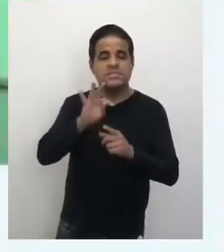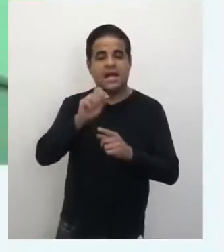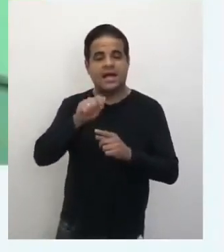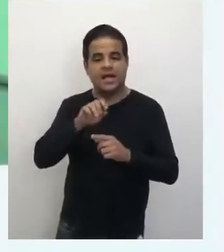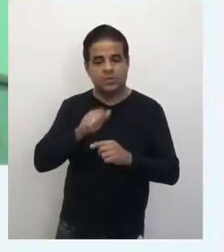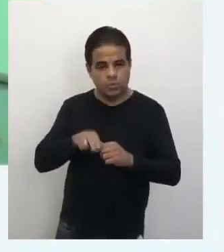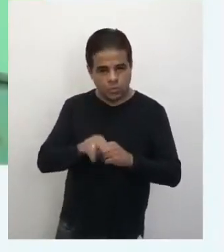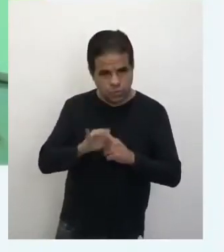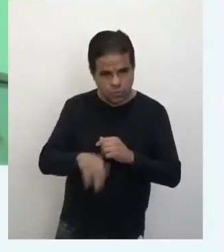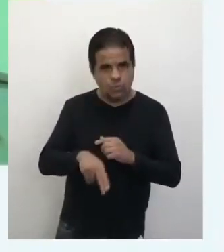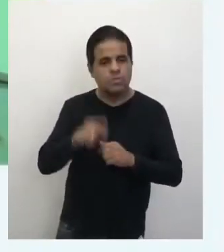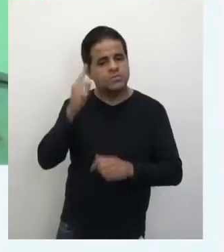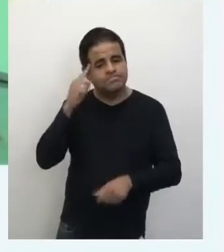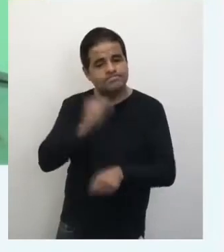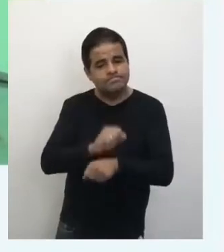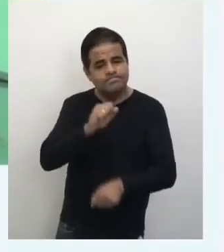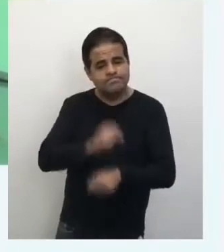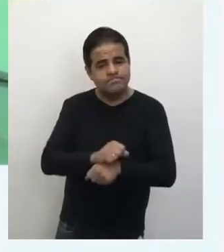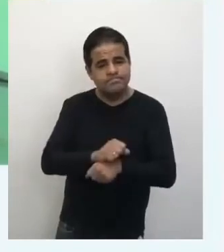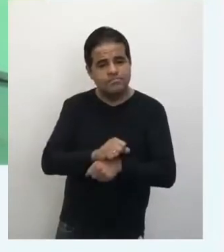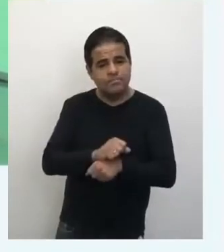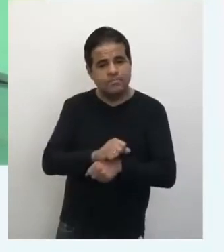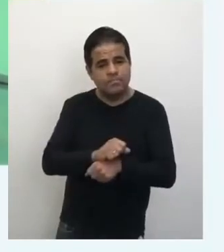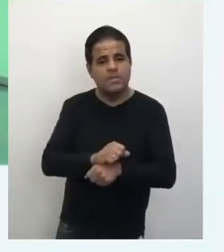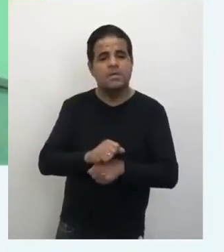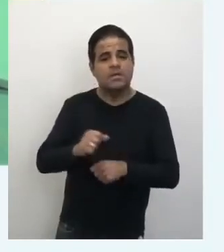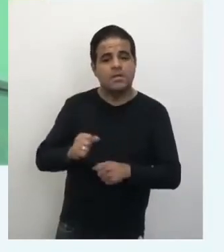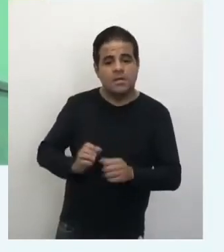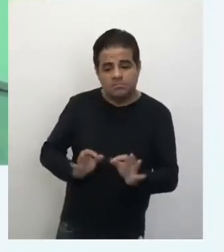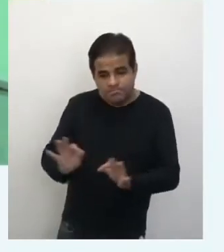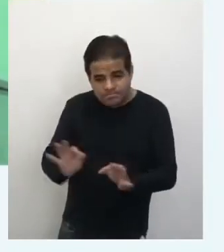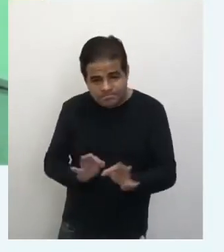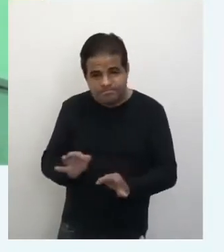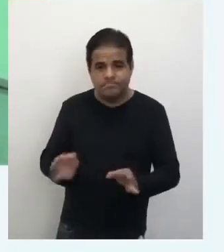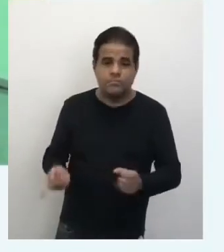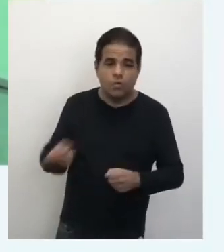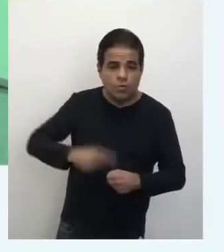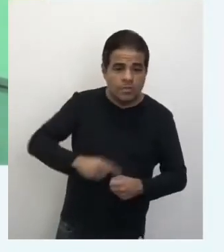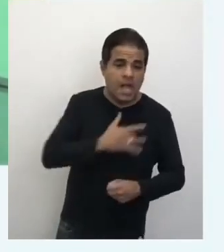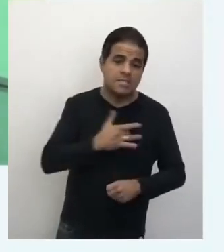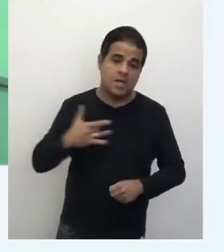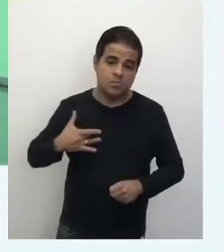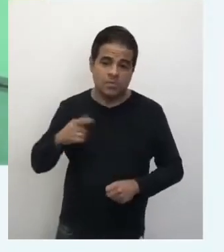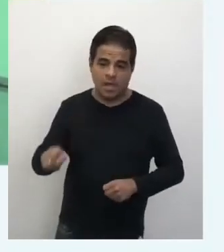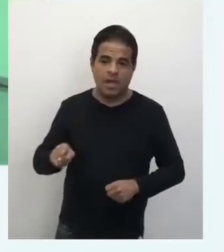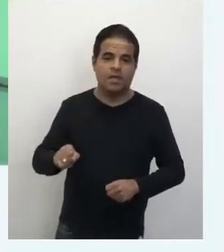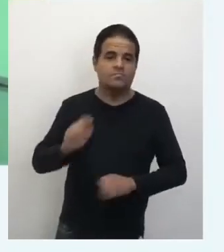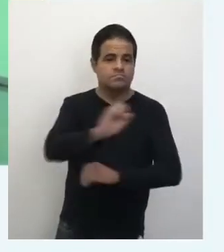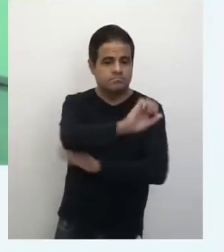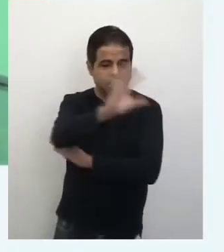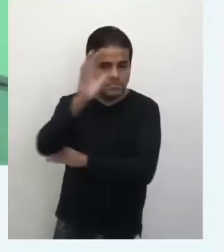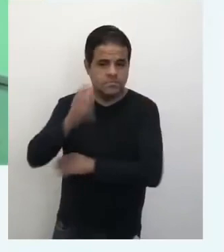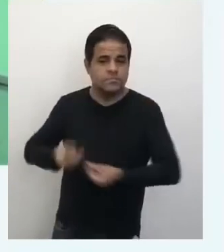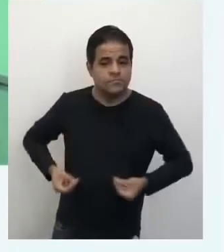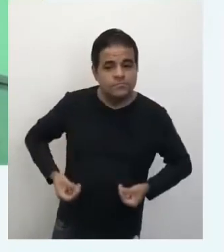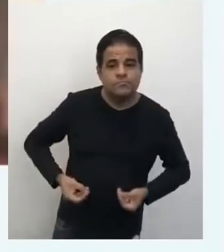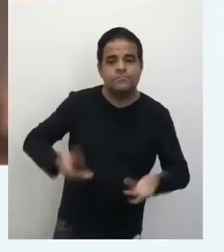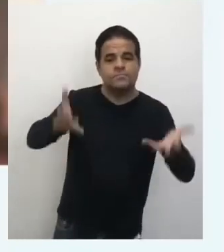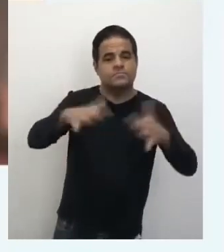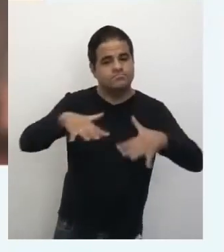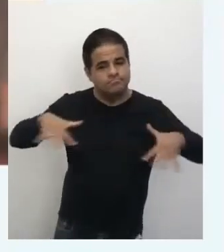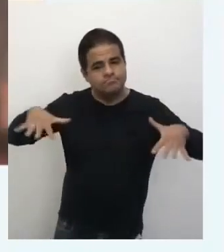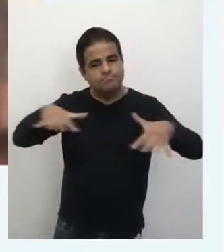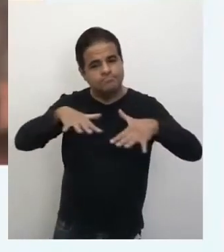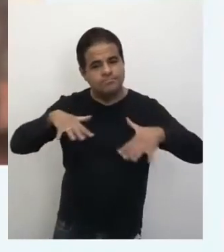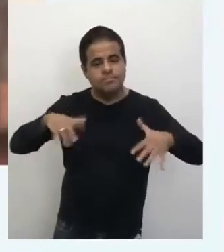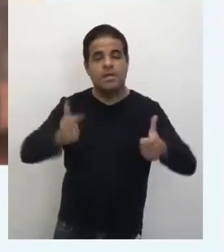operado. A gente espera que corra tudo bem e ele possa voltar saudável para a natureza, devolver para as áreas de soltura mesmo.